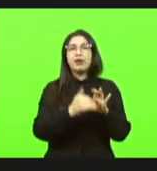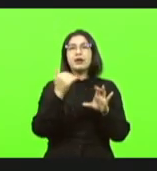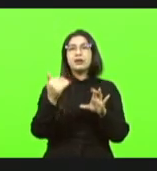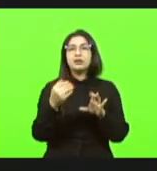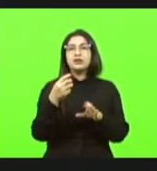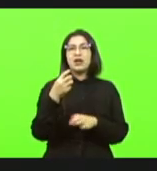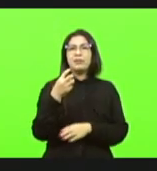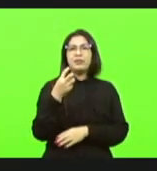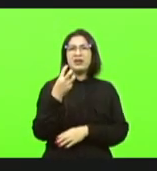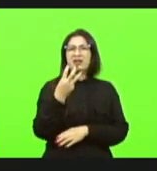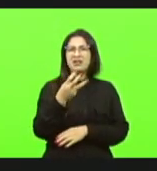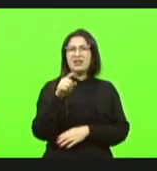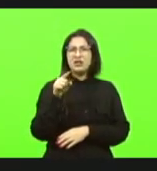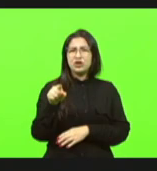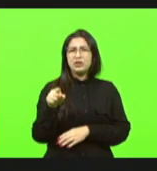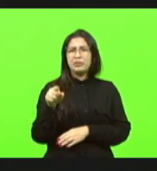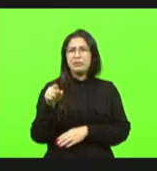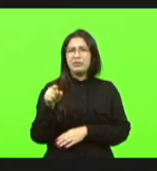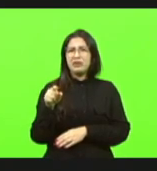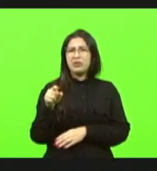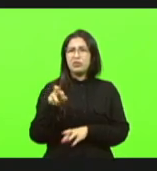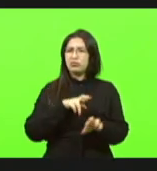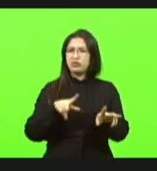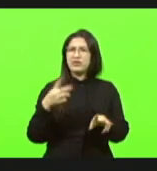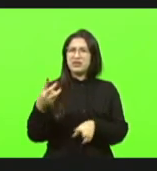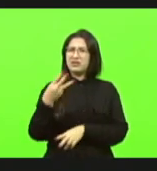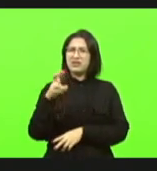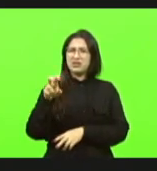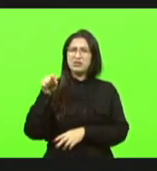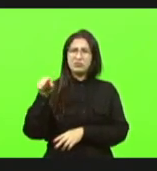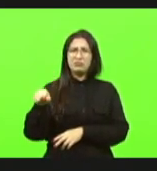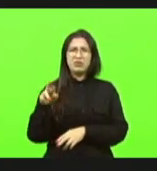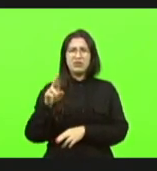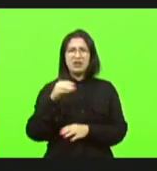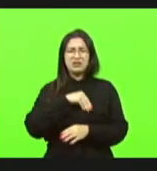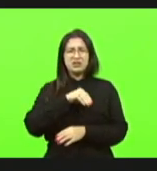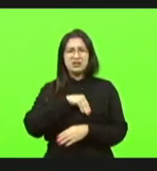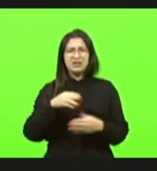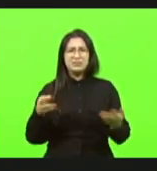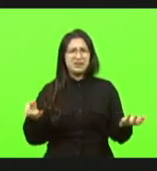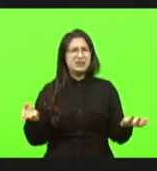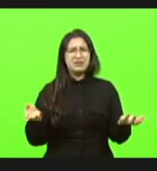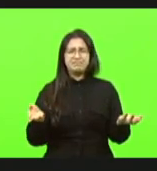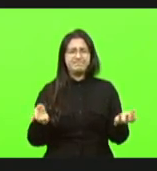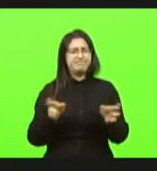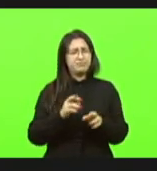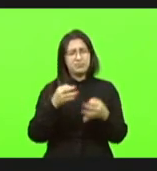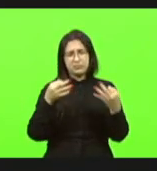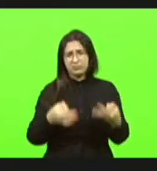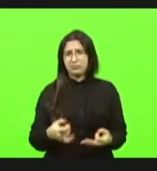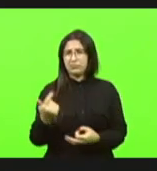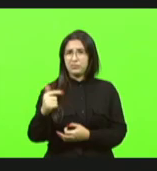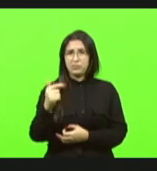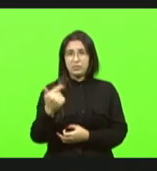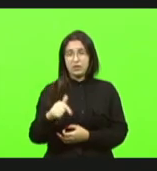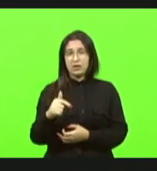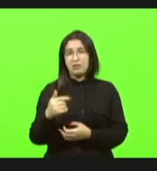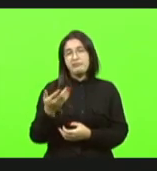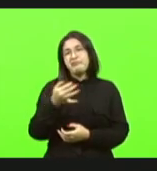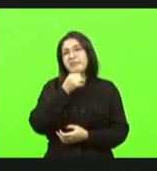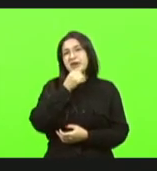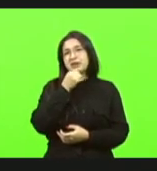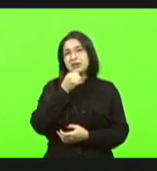quem recebe 35 mil reais eu não acho justo não é uma Acredito que esteja Jesus quando se fala sobre o teto da